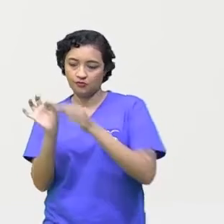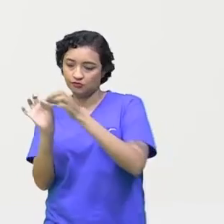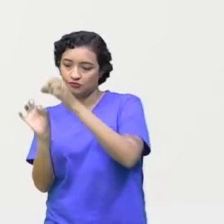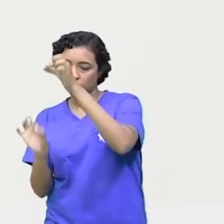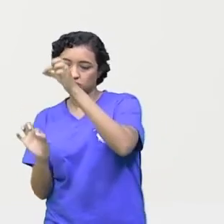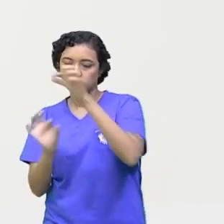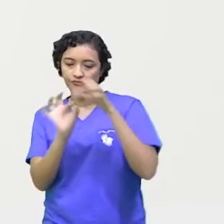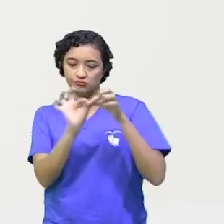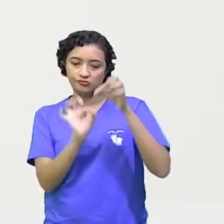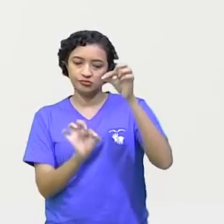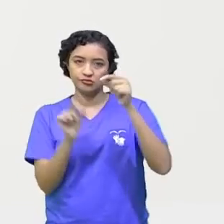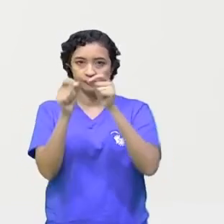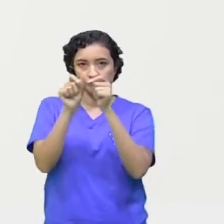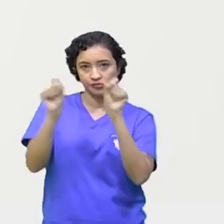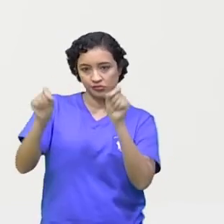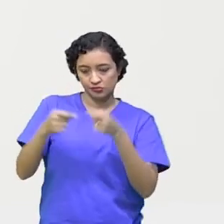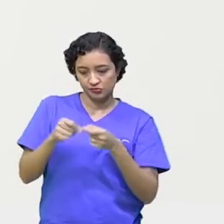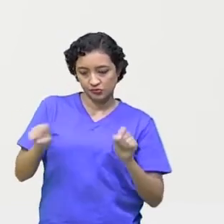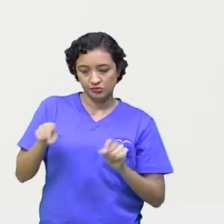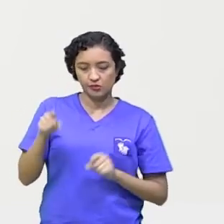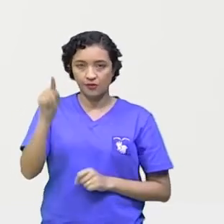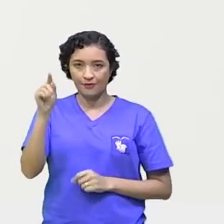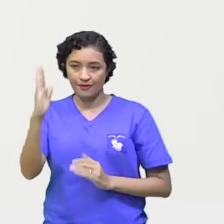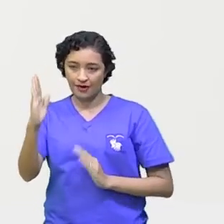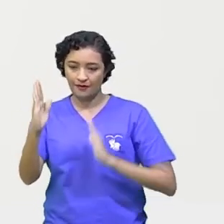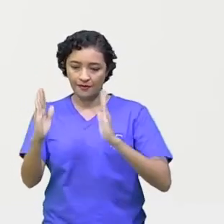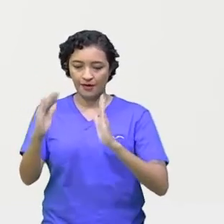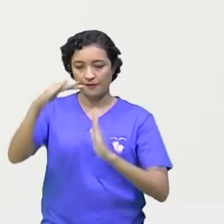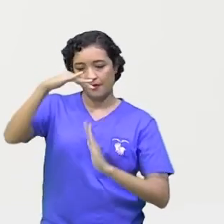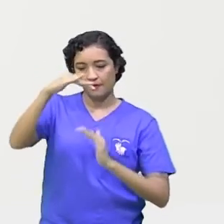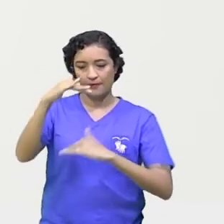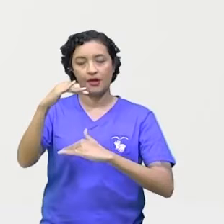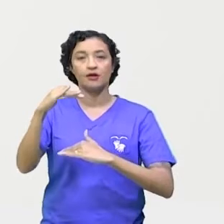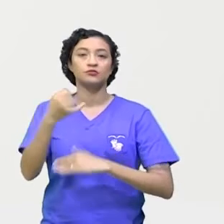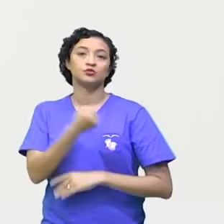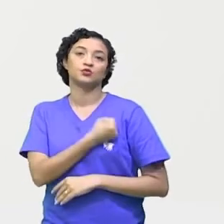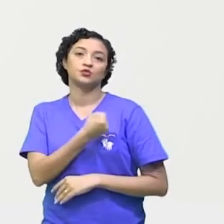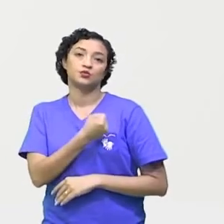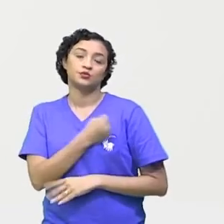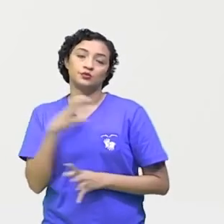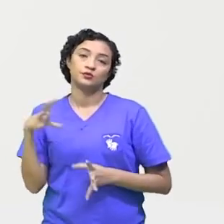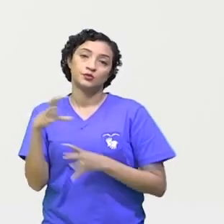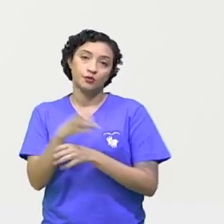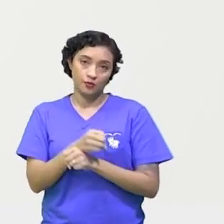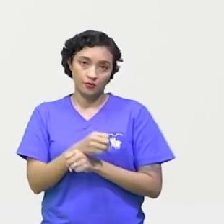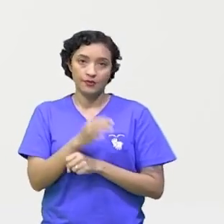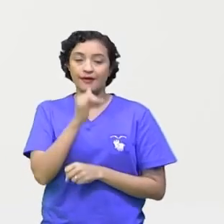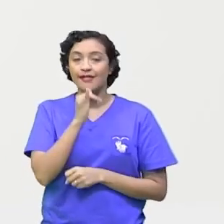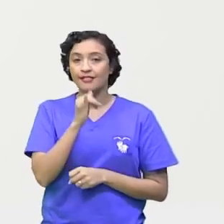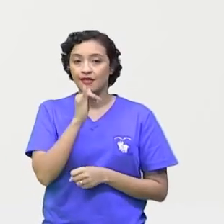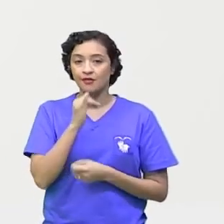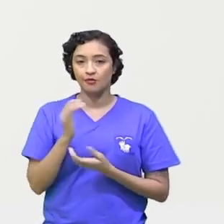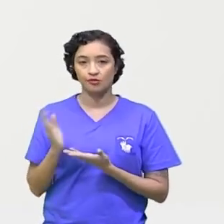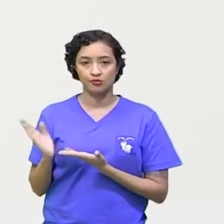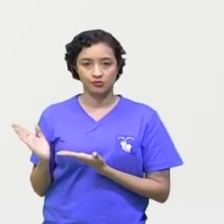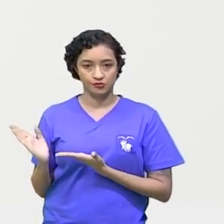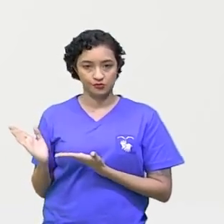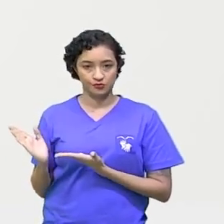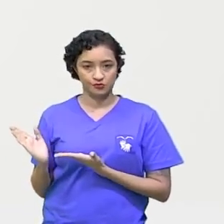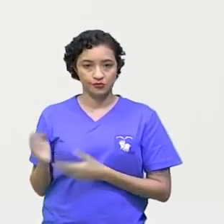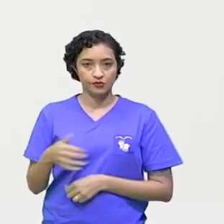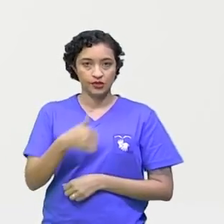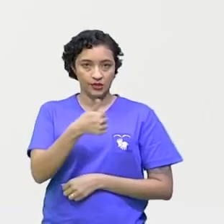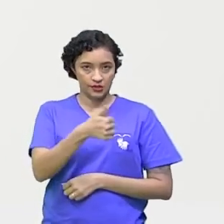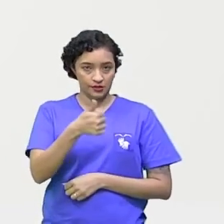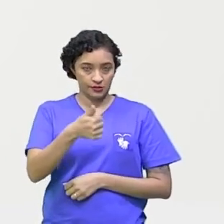os lados, o que eu posso fazer aqui? Nós temos 110 e 75.